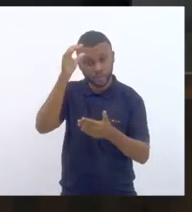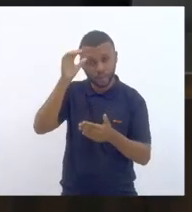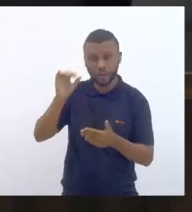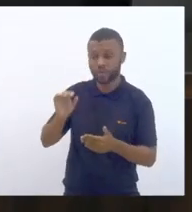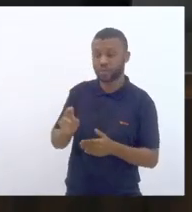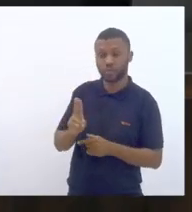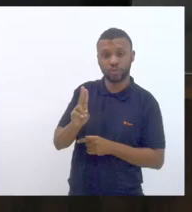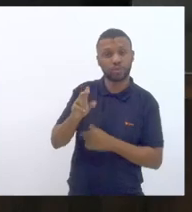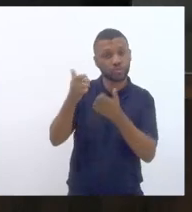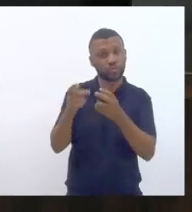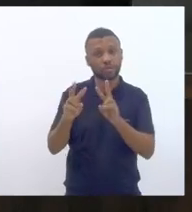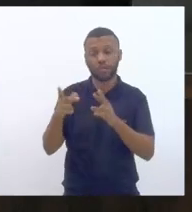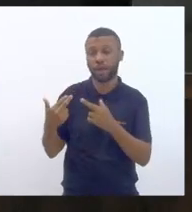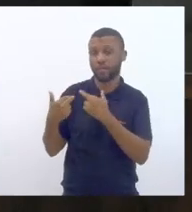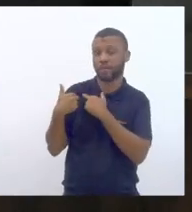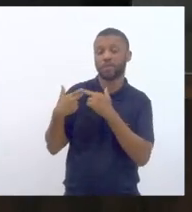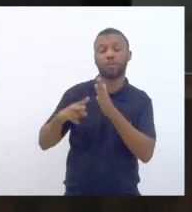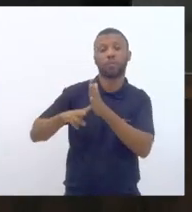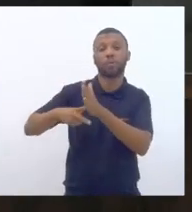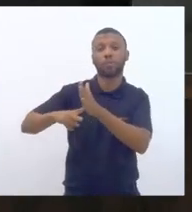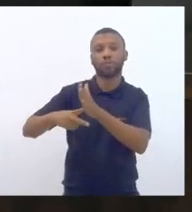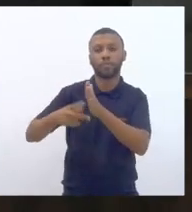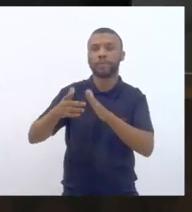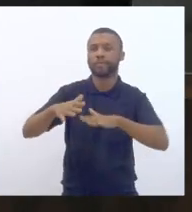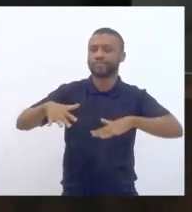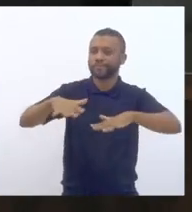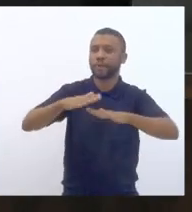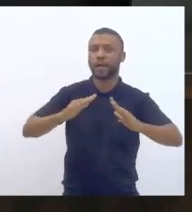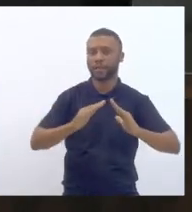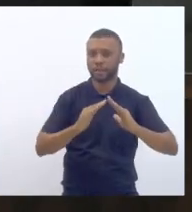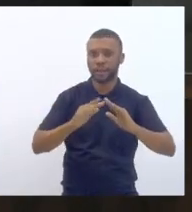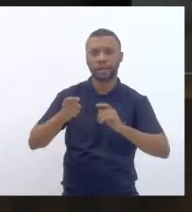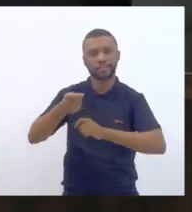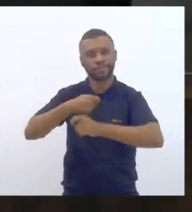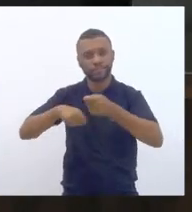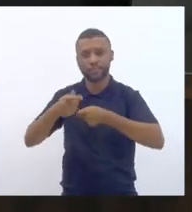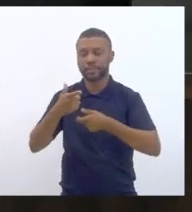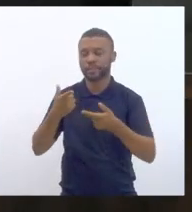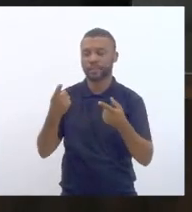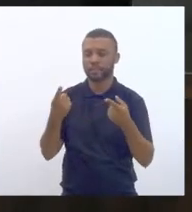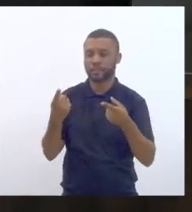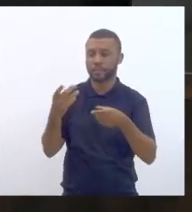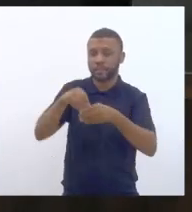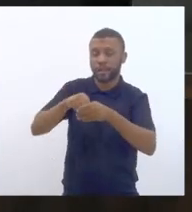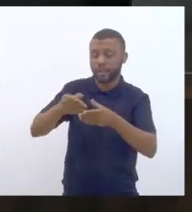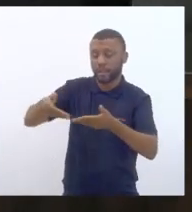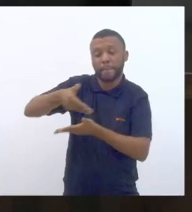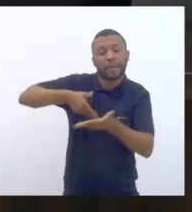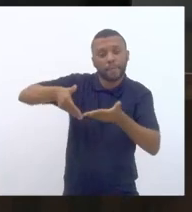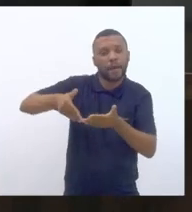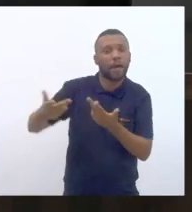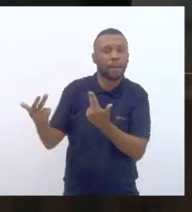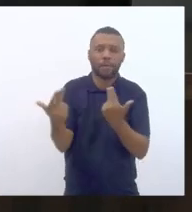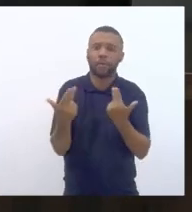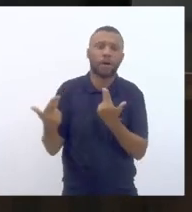sobre a responsabilidade dos condomínios residenciais e comerciais que saem nas áreas comuns e de circulação de